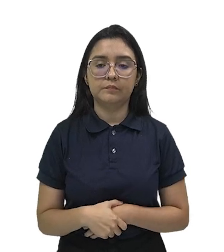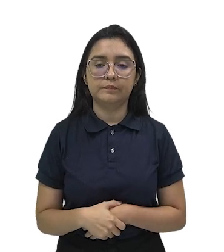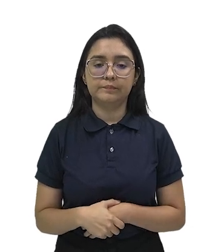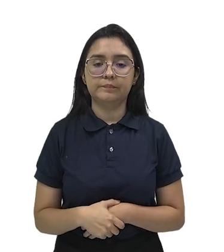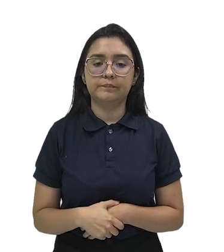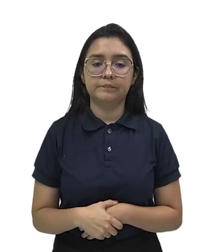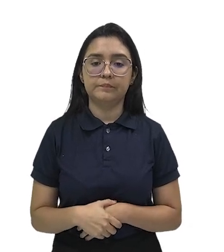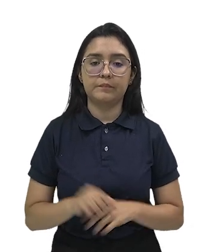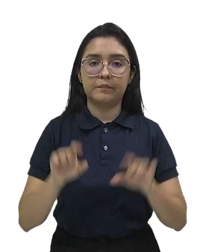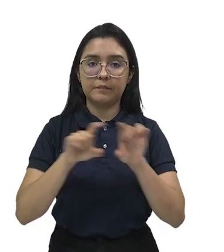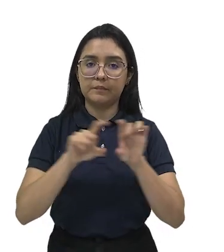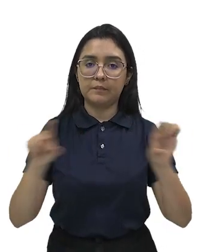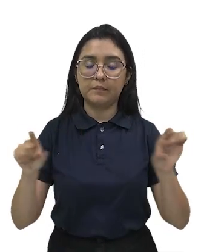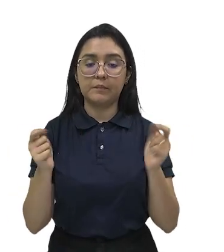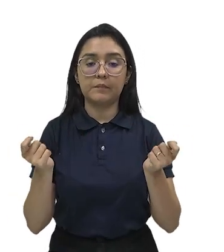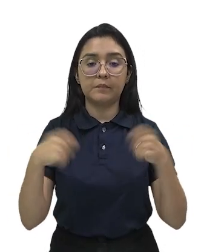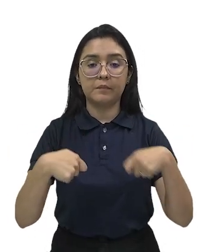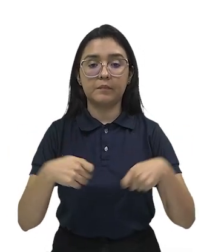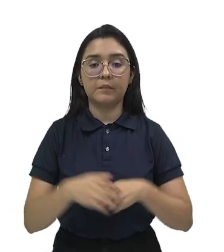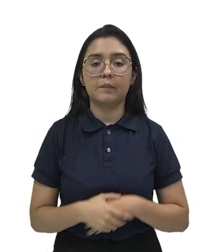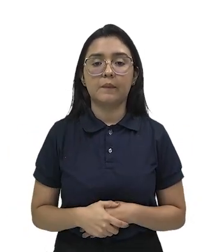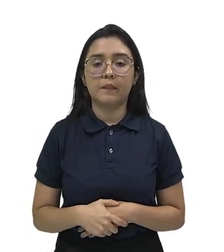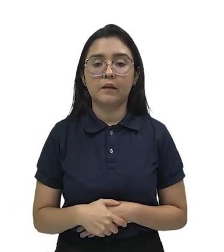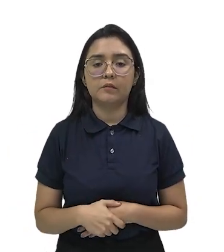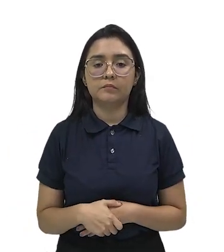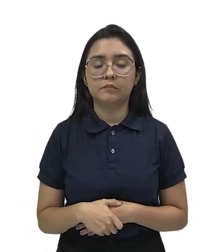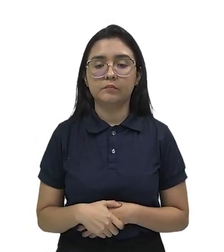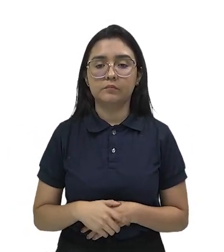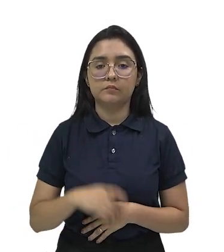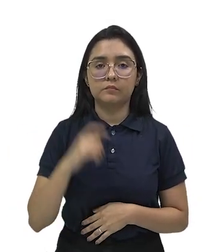Beleza? Então aqui, olha lá.